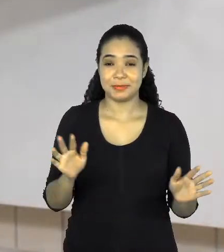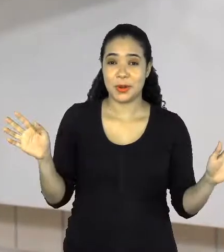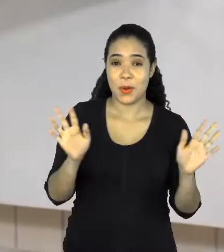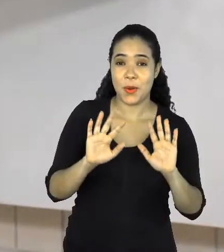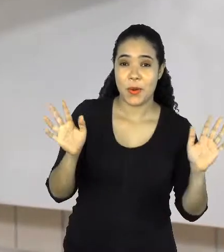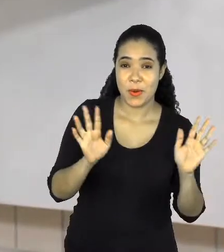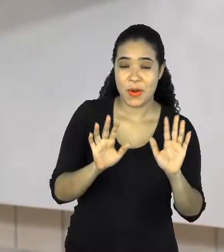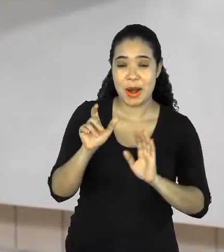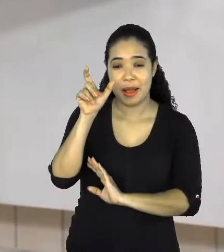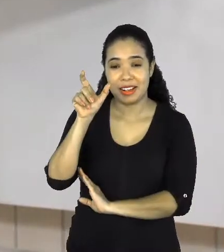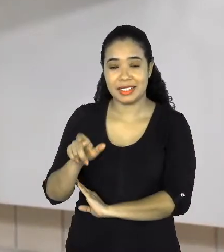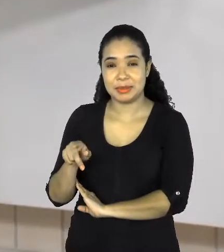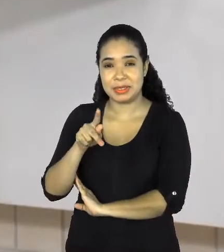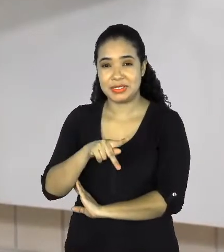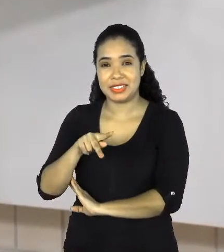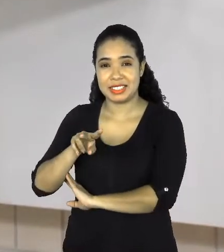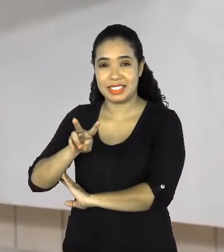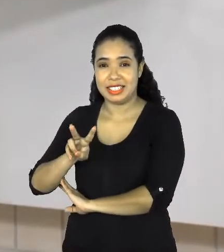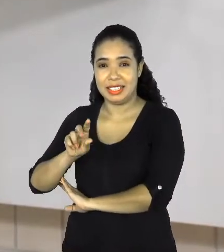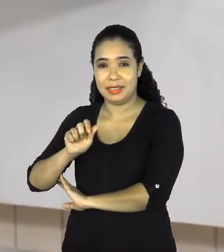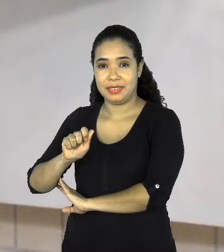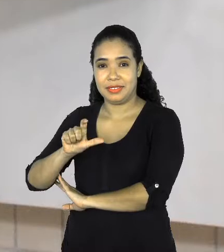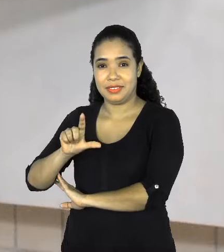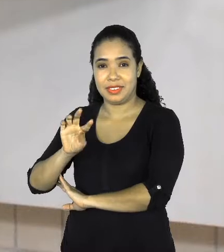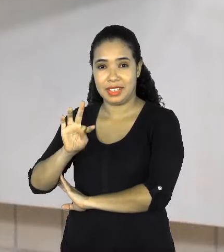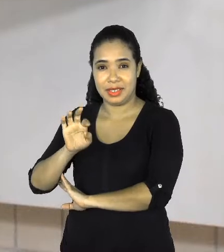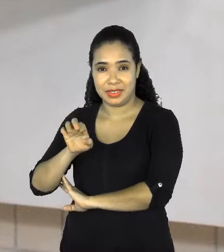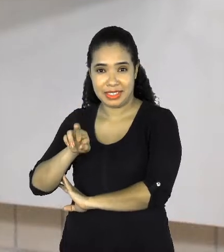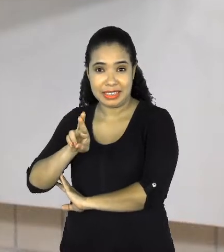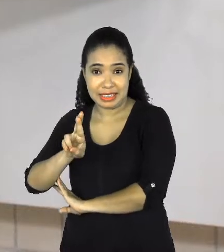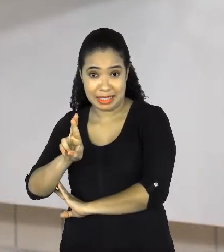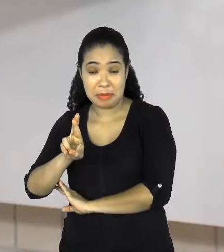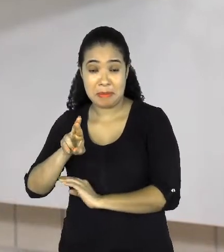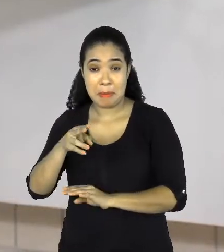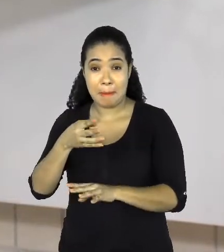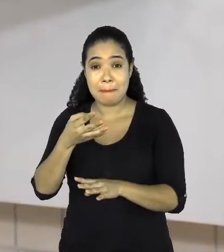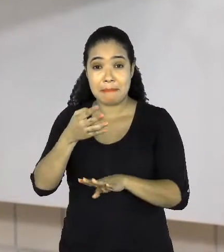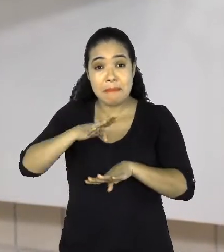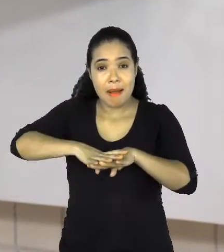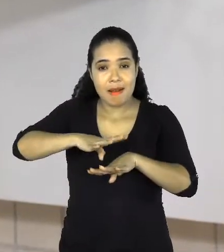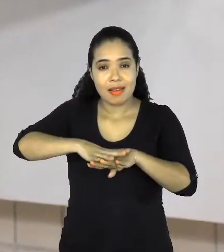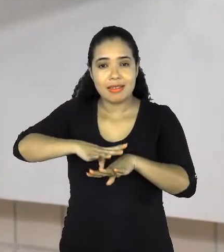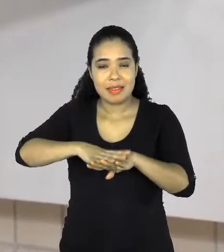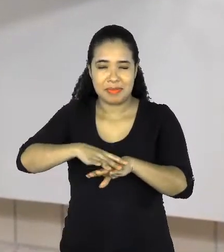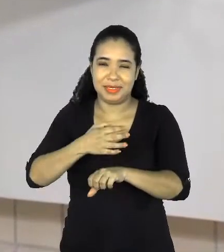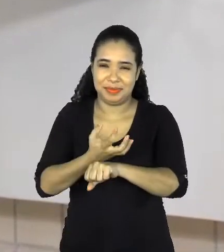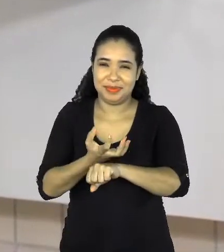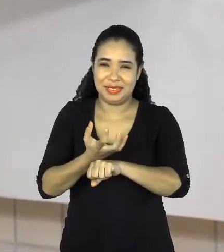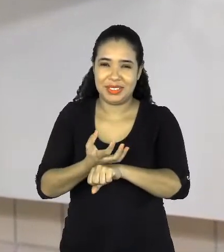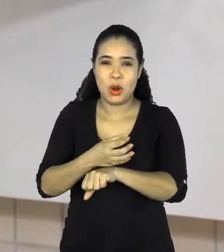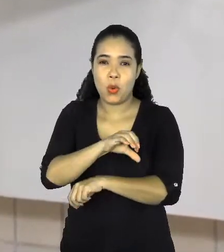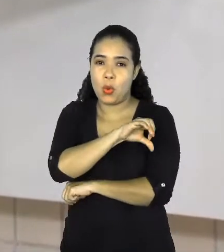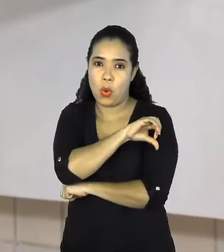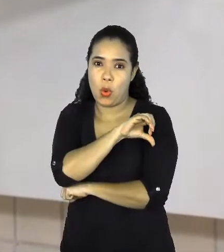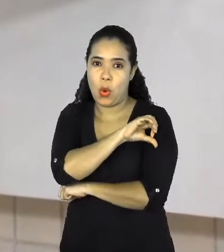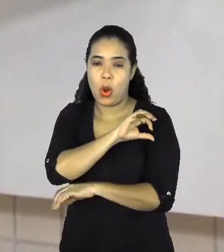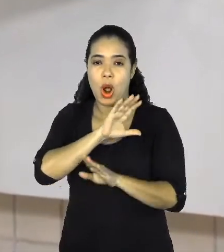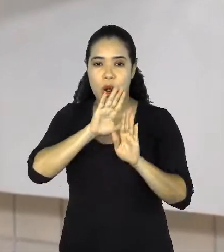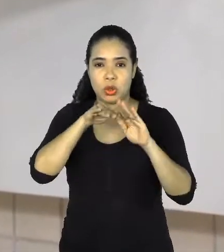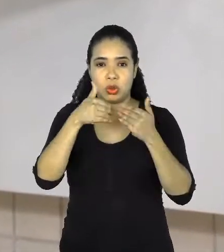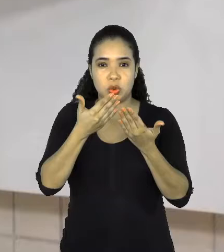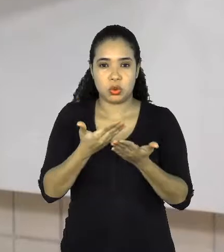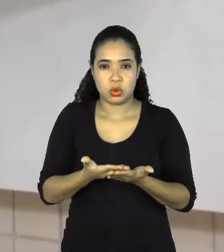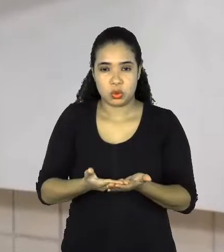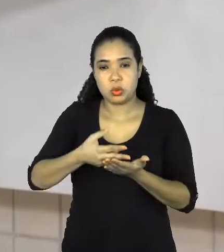Saudações, professor Walter Almeida, matemática para os 9º anos, né, lotado na Escola Municipal Unifranc. Dando